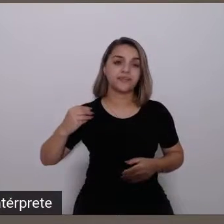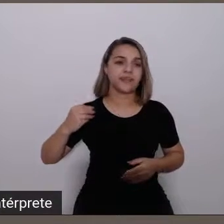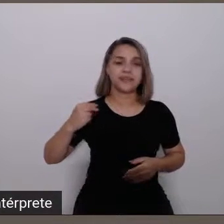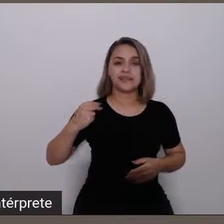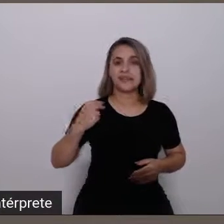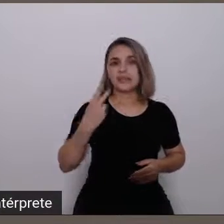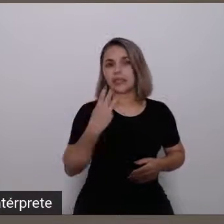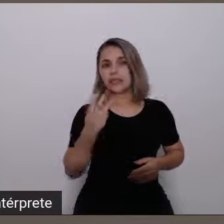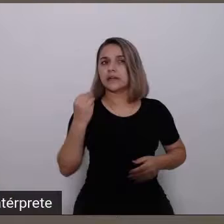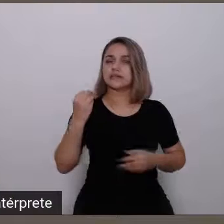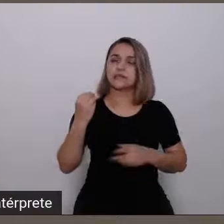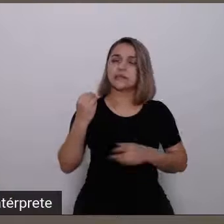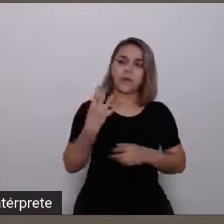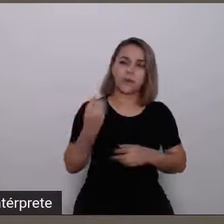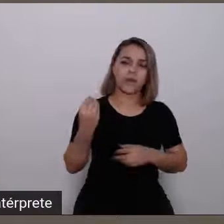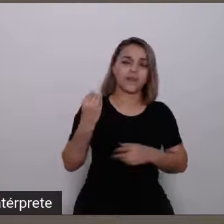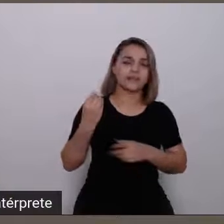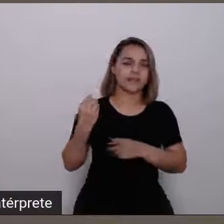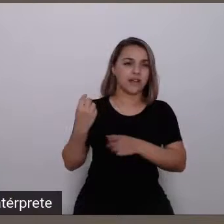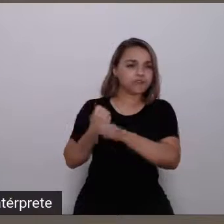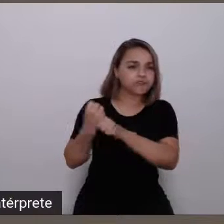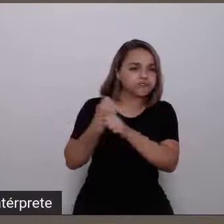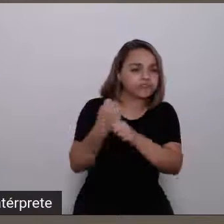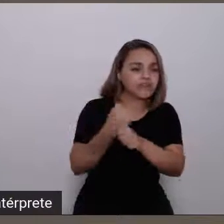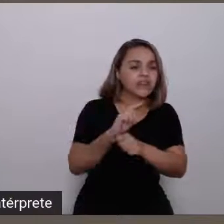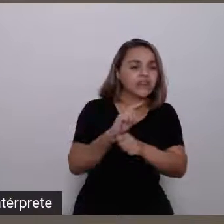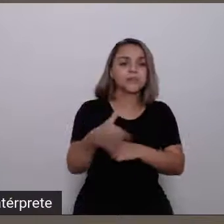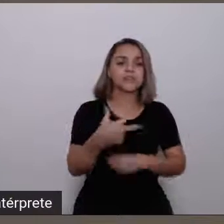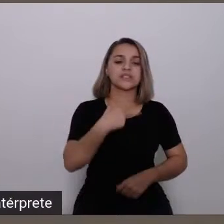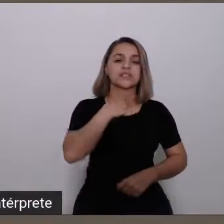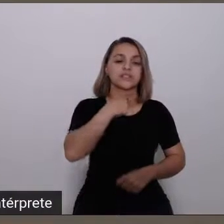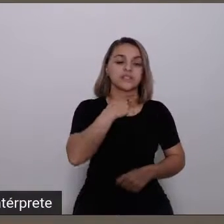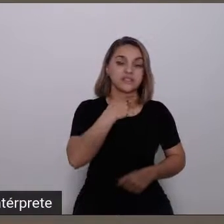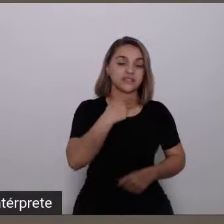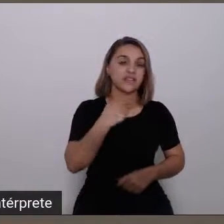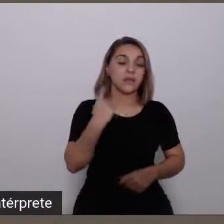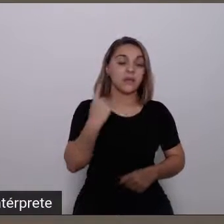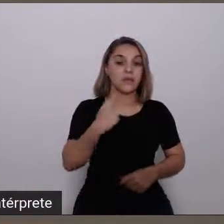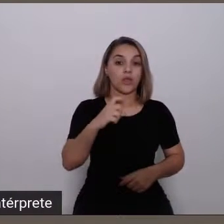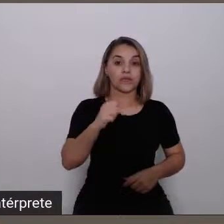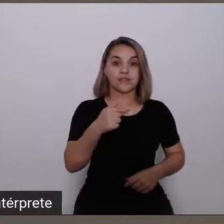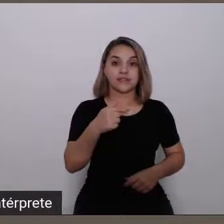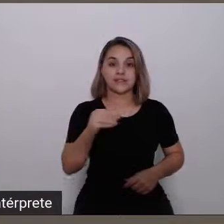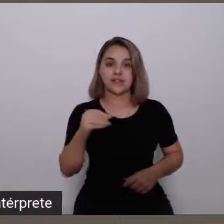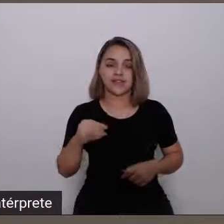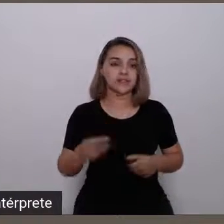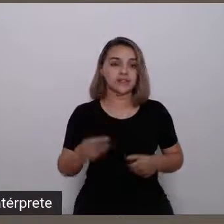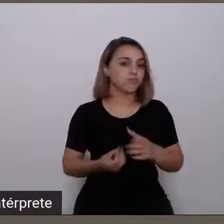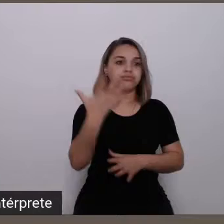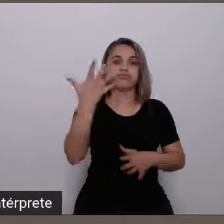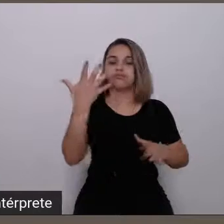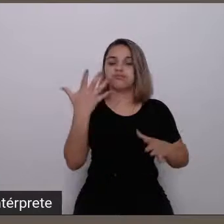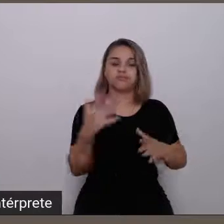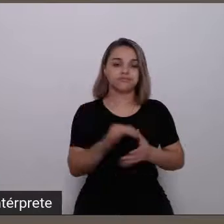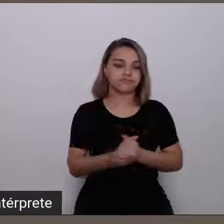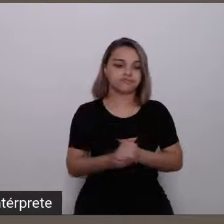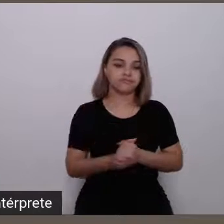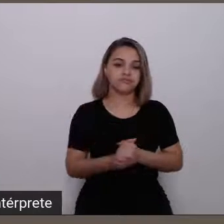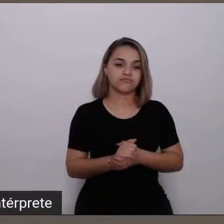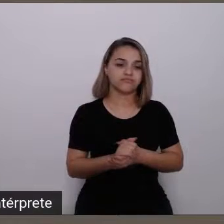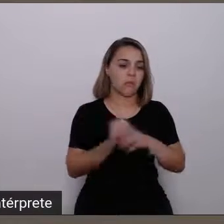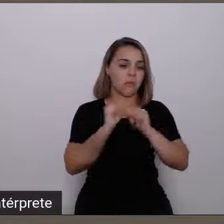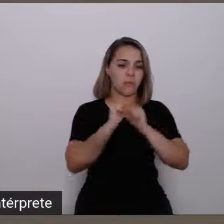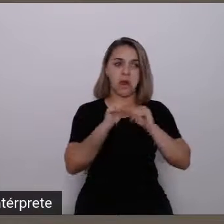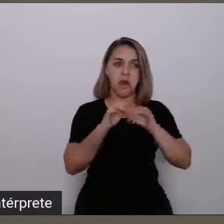crise. Quando a fotografia moderna, nos anos 70, ela explode. Entendeu? Explode em outro contexto que não interessa, assim, mas o importante